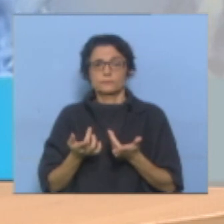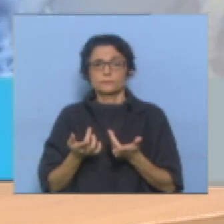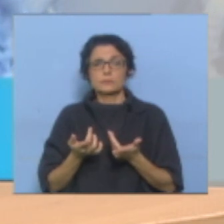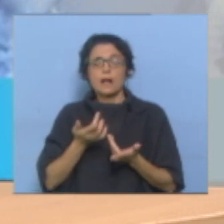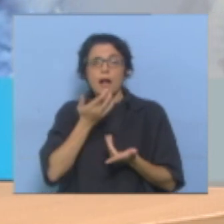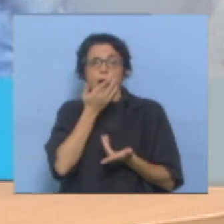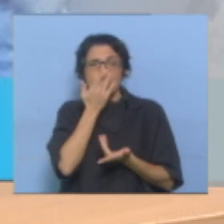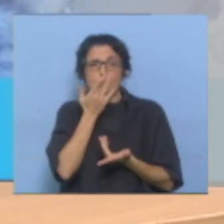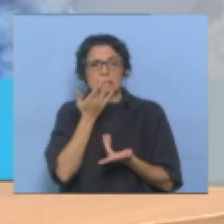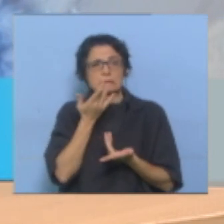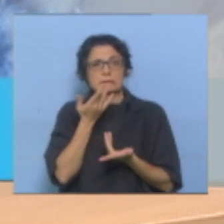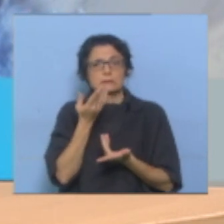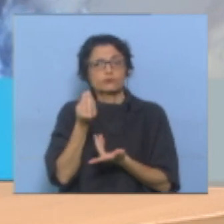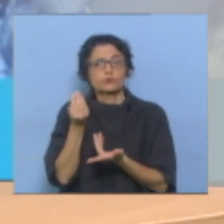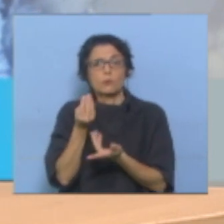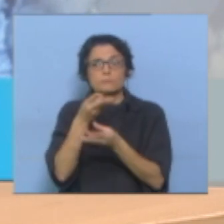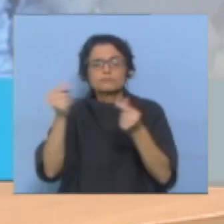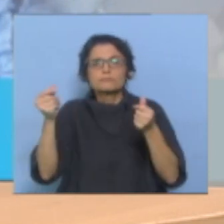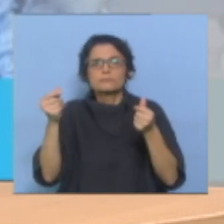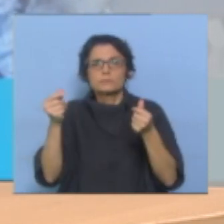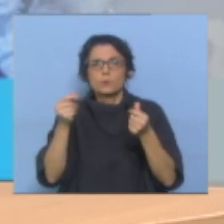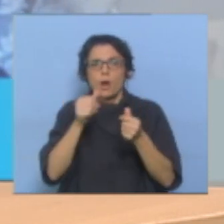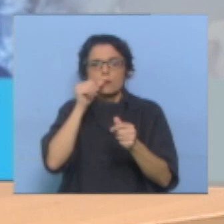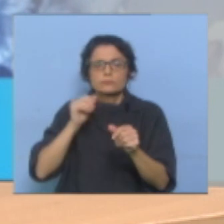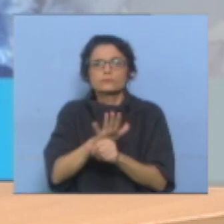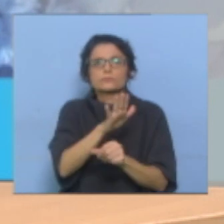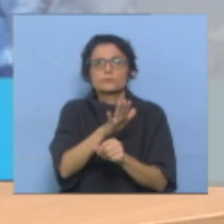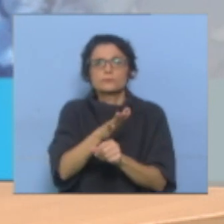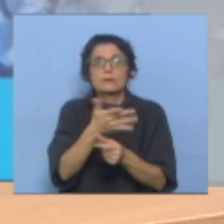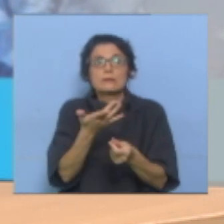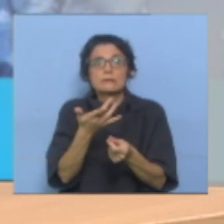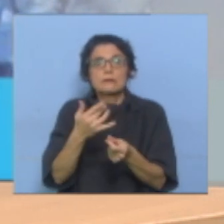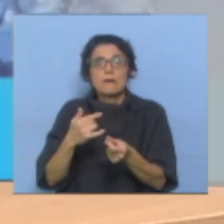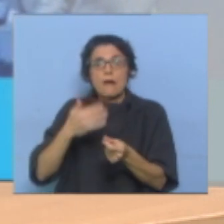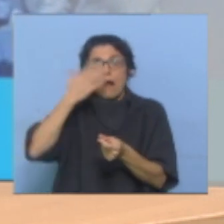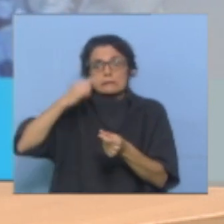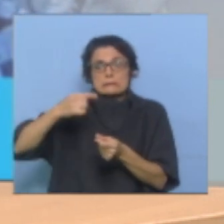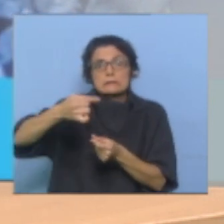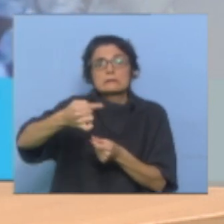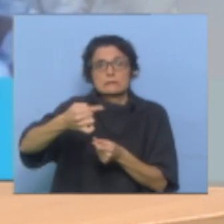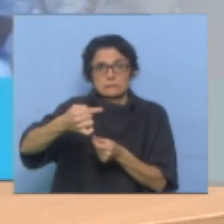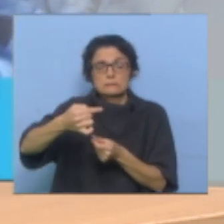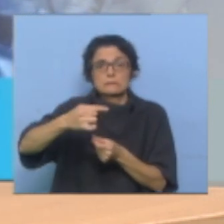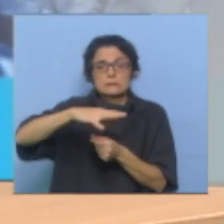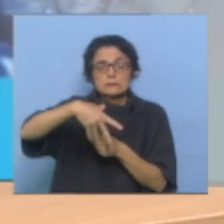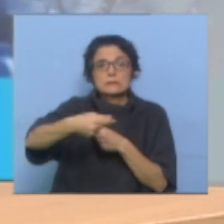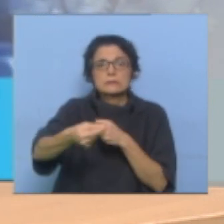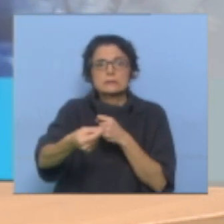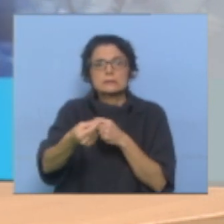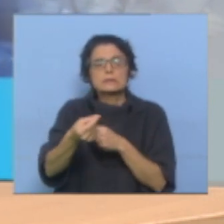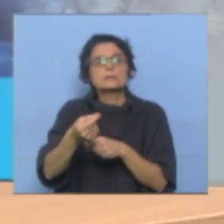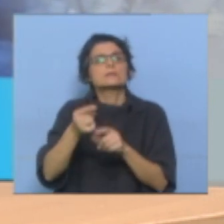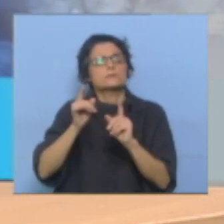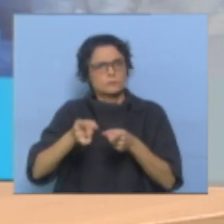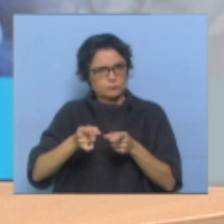parecia ser um desaparecimento no mar, e só ao fim de vários dias é que começou a ser tratado como um